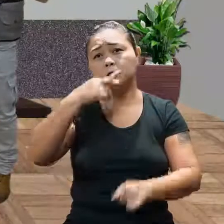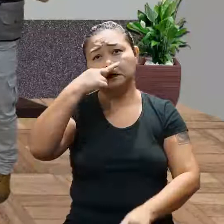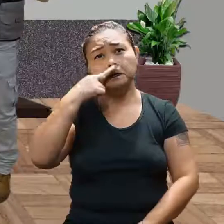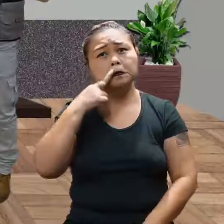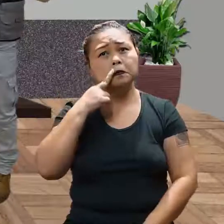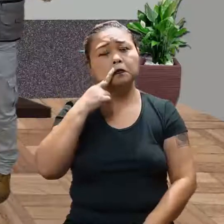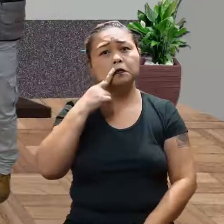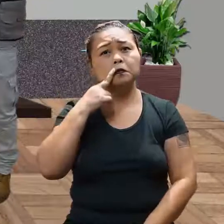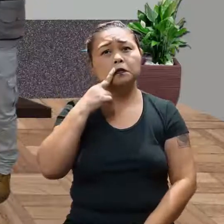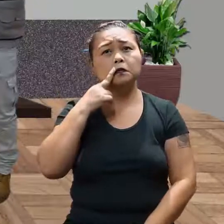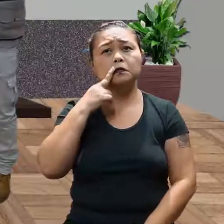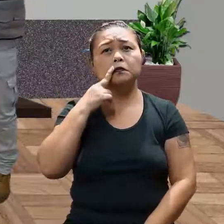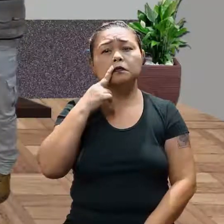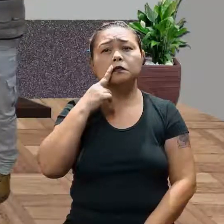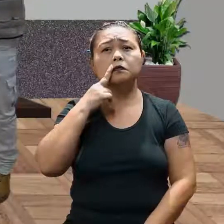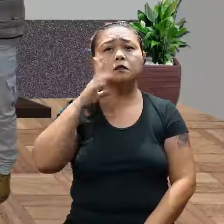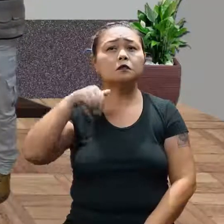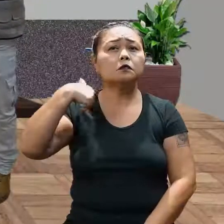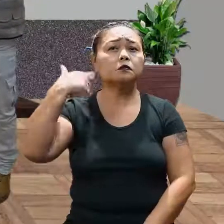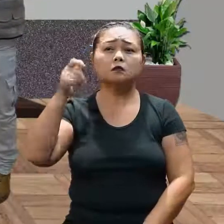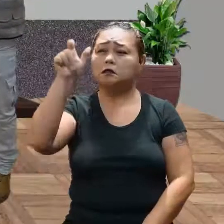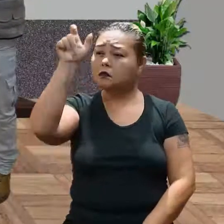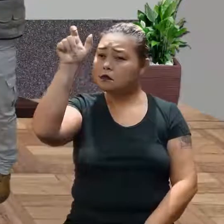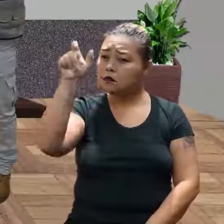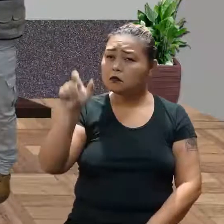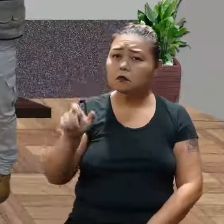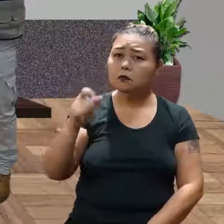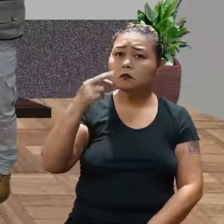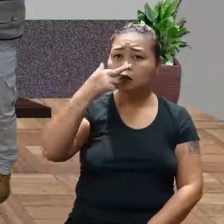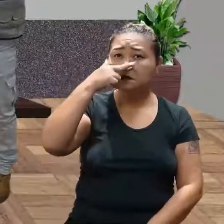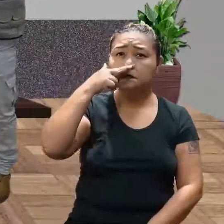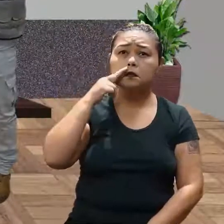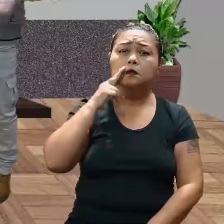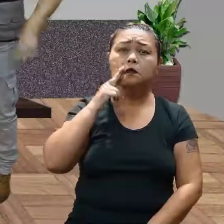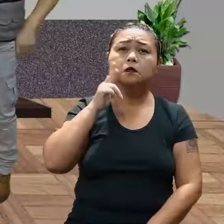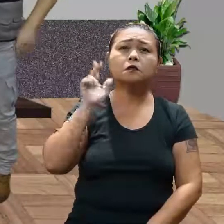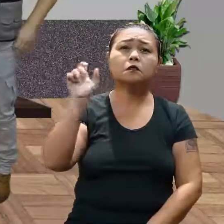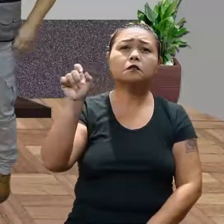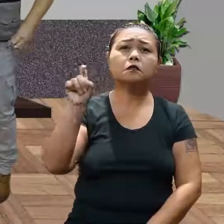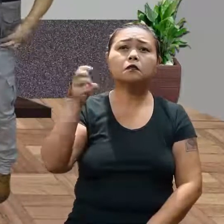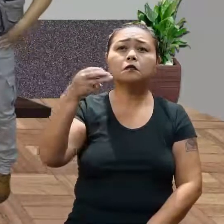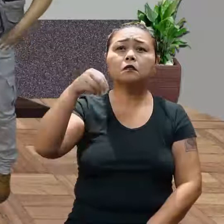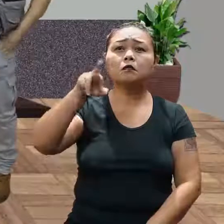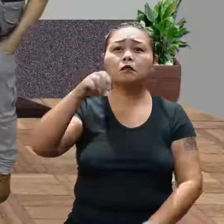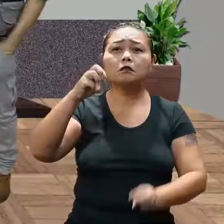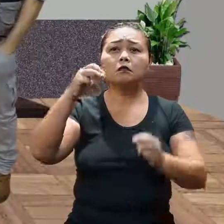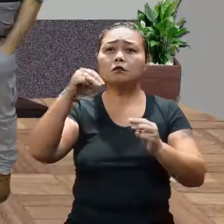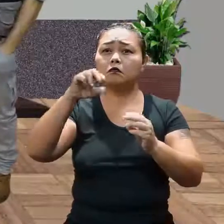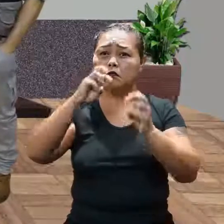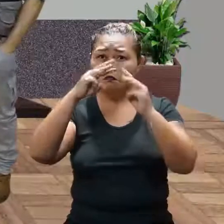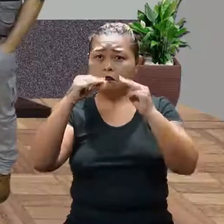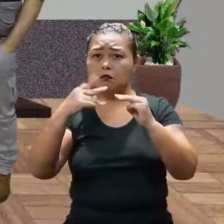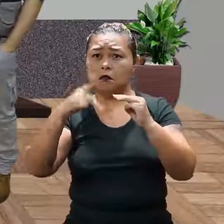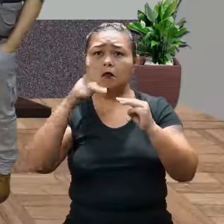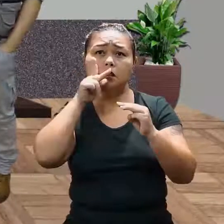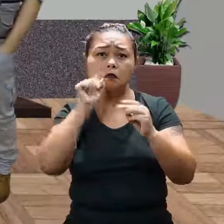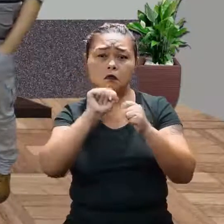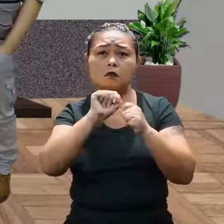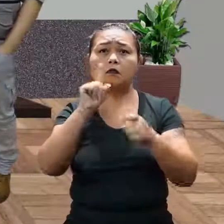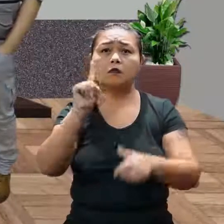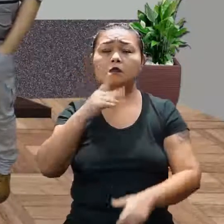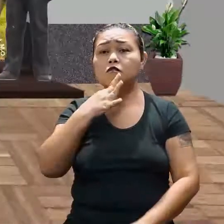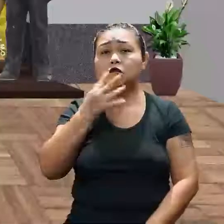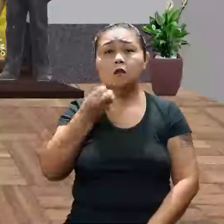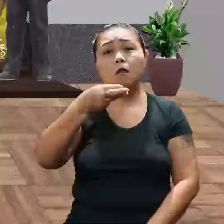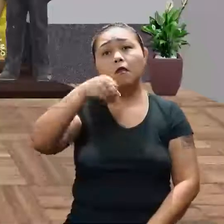Rondon, um dos maiores retratos que vamos ter de Rondon é aqui no Memorial Rondon, em Porto Velho. E para você que não